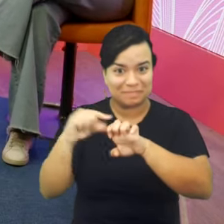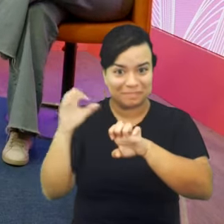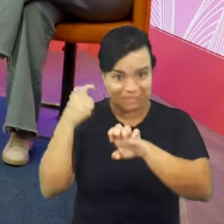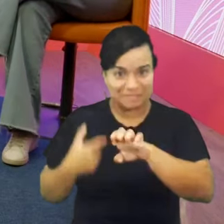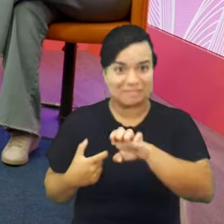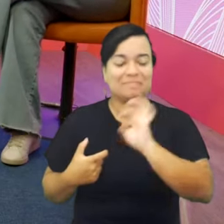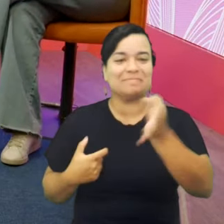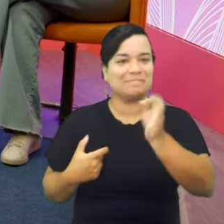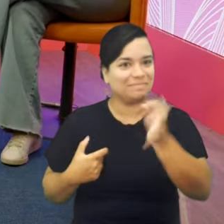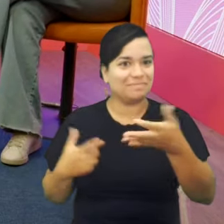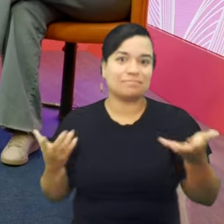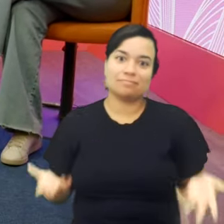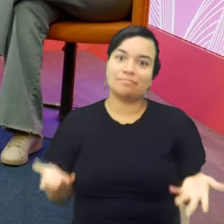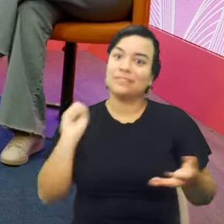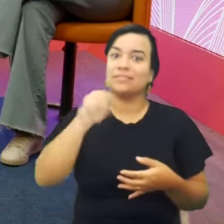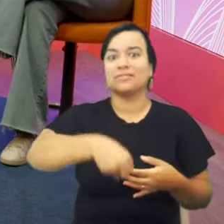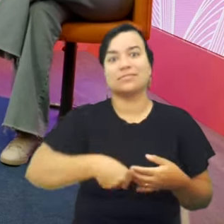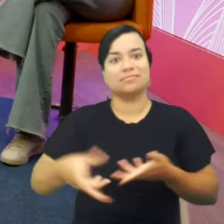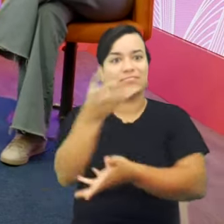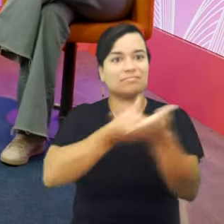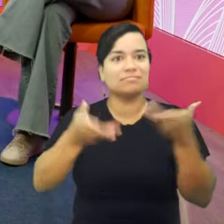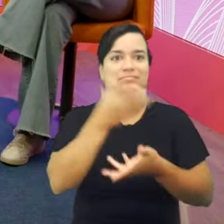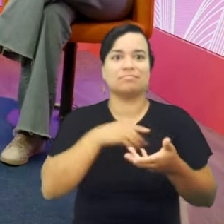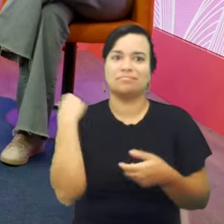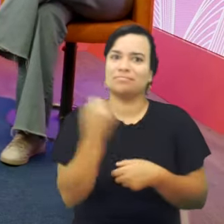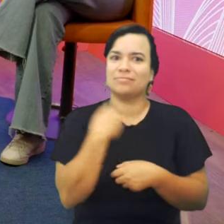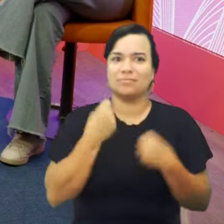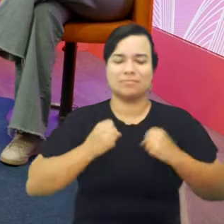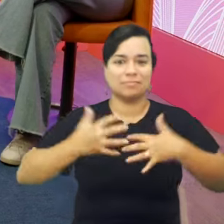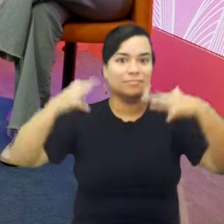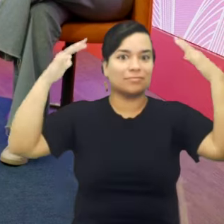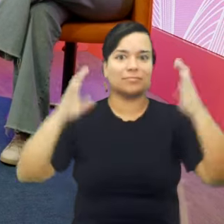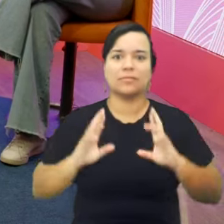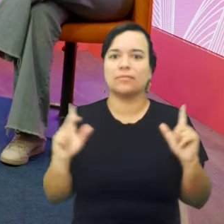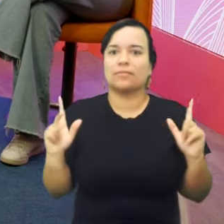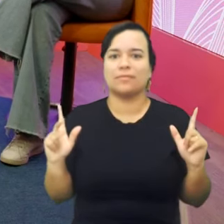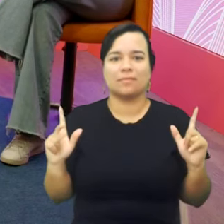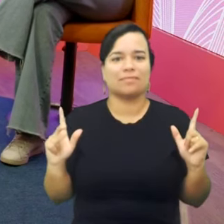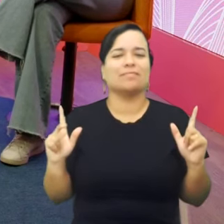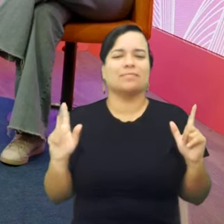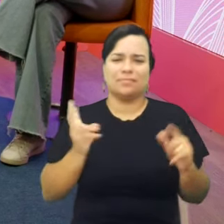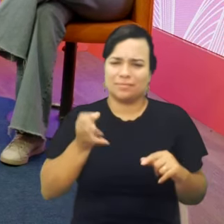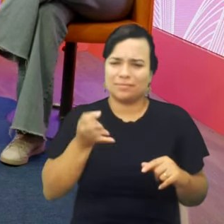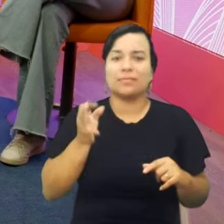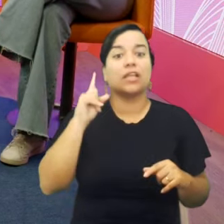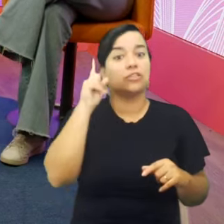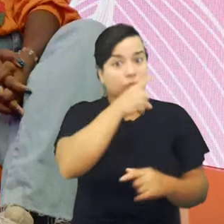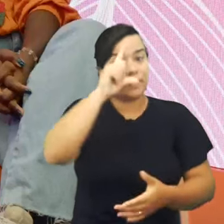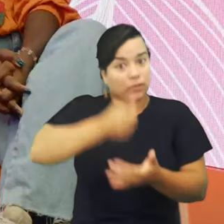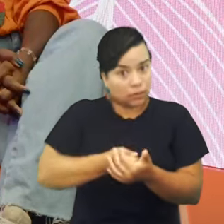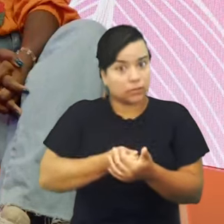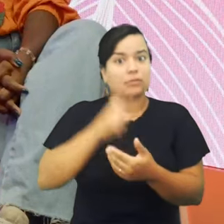A gente vibra! Um mês. A gente vibra, é uma decisão difícil, é muito né? difícil, é muito difícil.